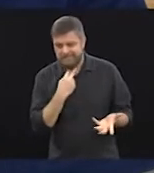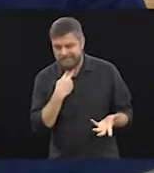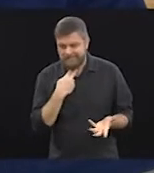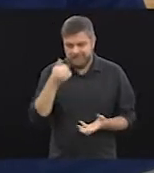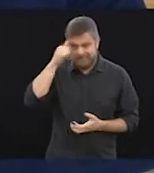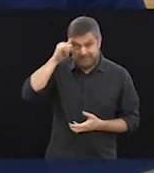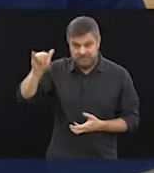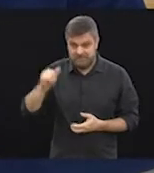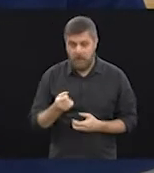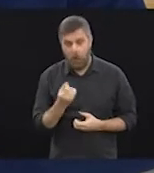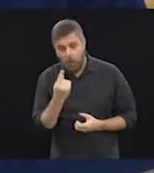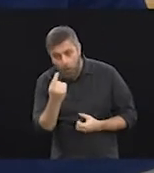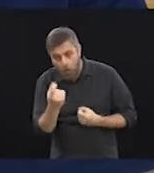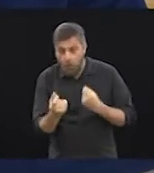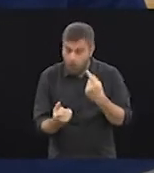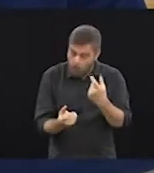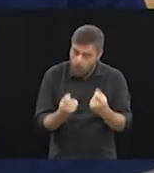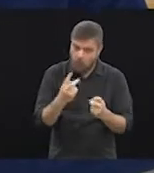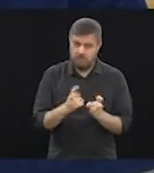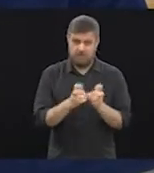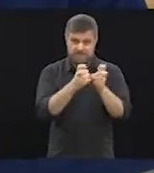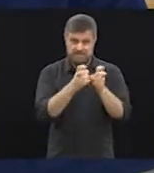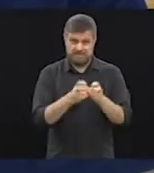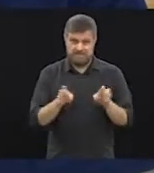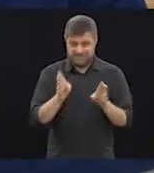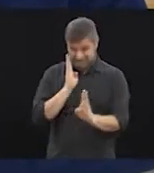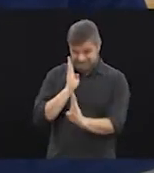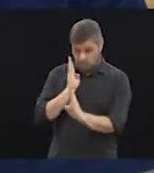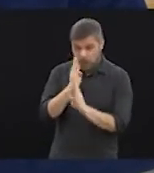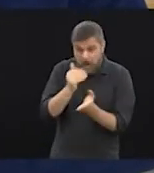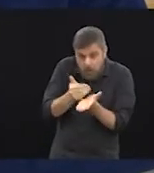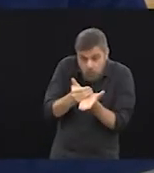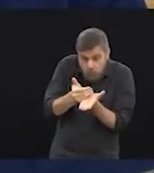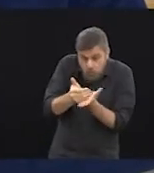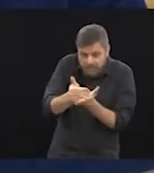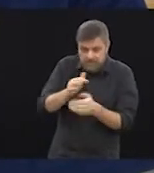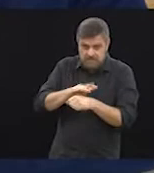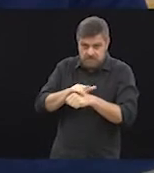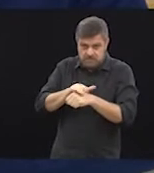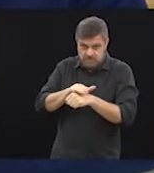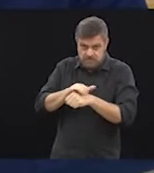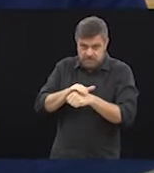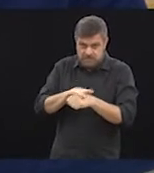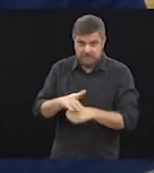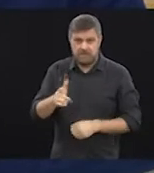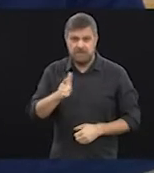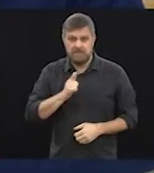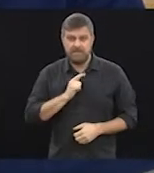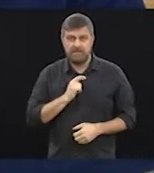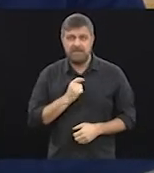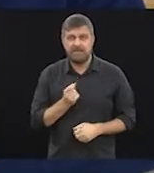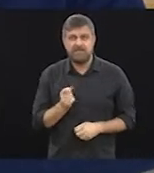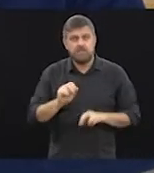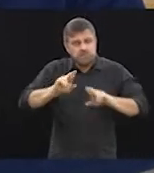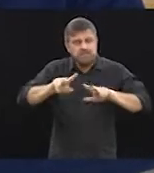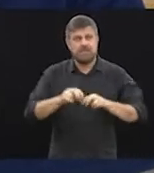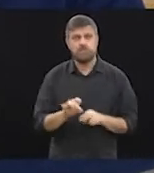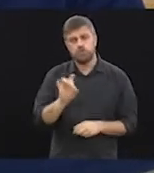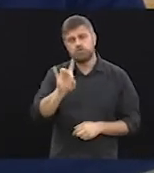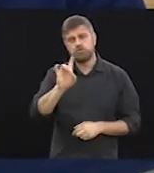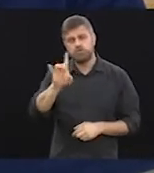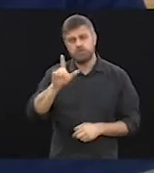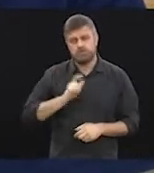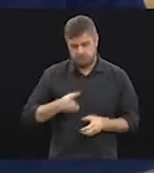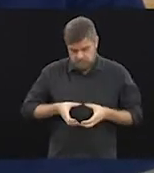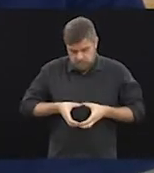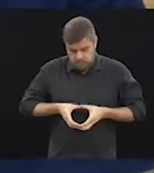em raras situações, o câncer. Eu posso fazer diagnóstico mais precoce. Nós temos uma exceção hoje, talvez seja